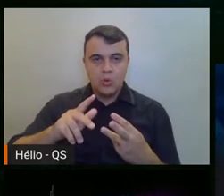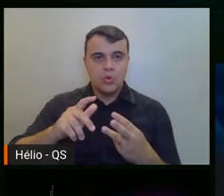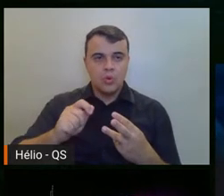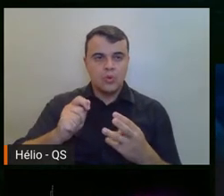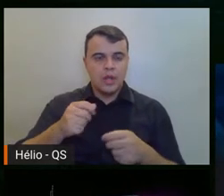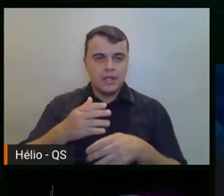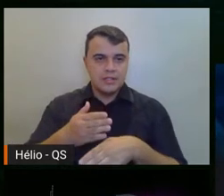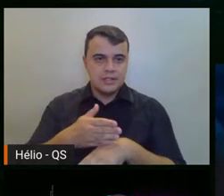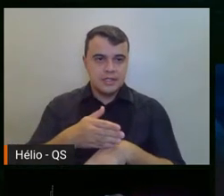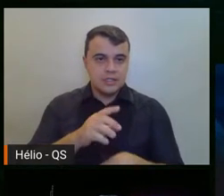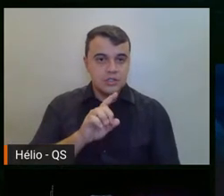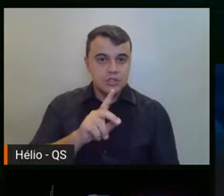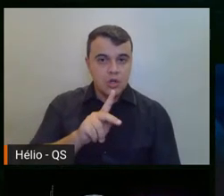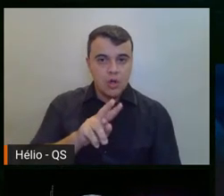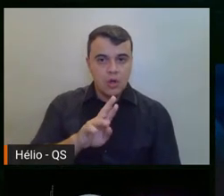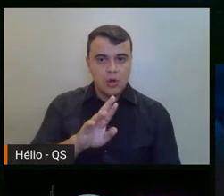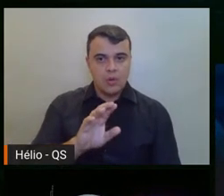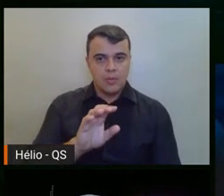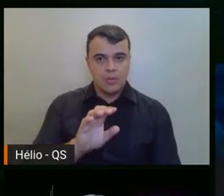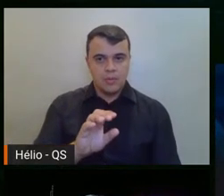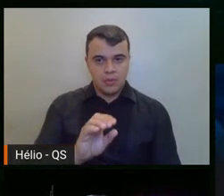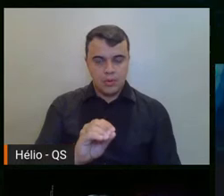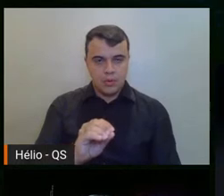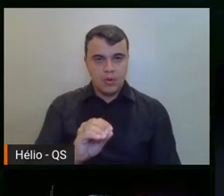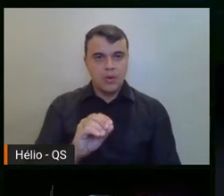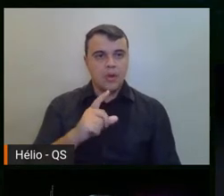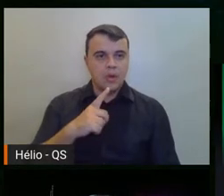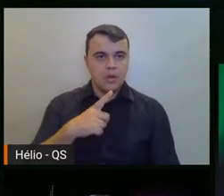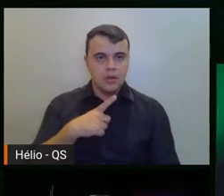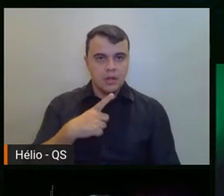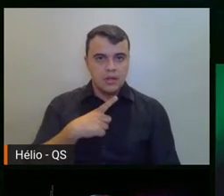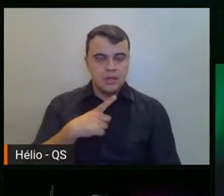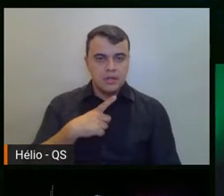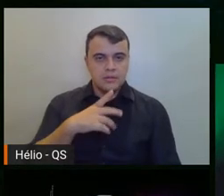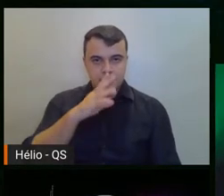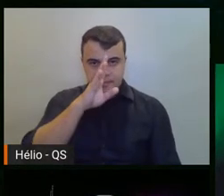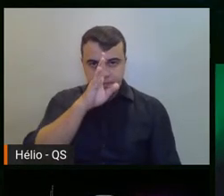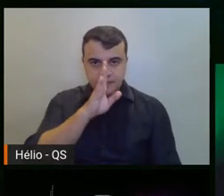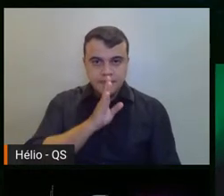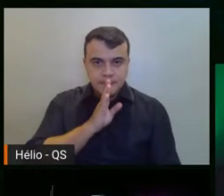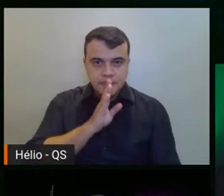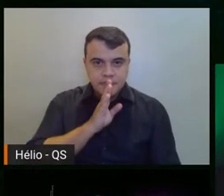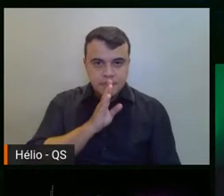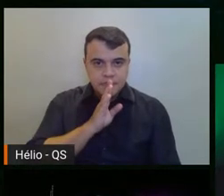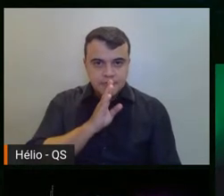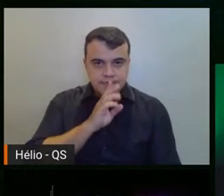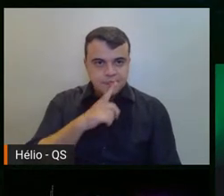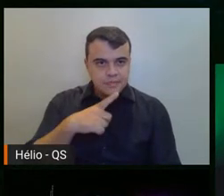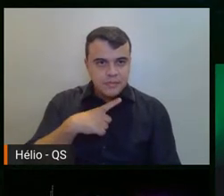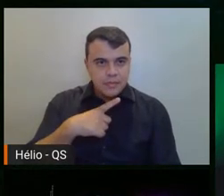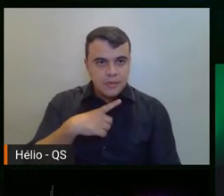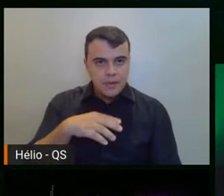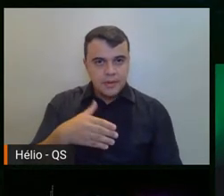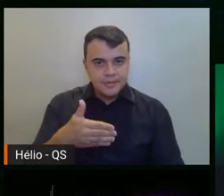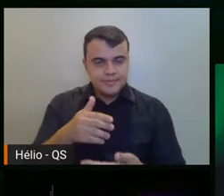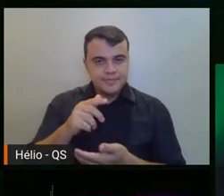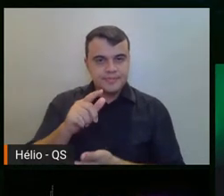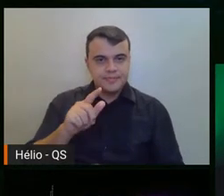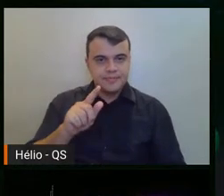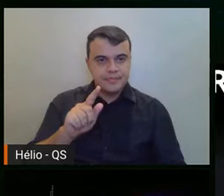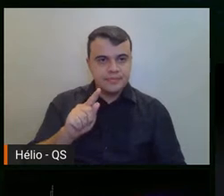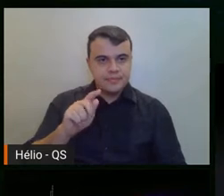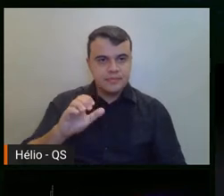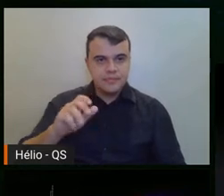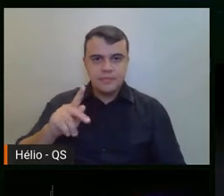acessa quem é pro porque você teve acesso acesso gratuito quando lançou então por exemplo gcp sábado agora